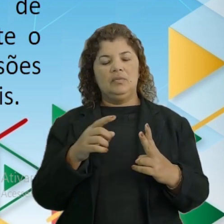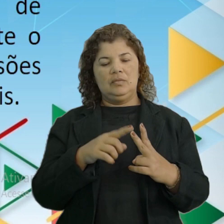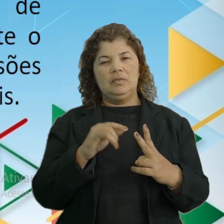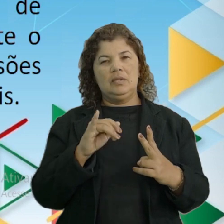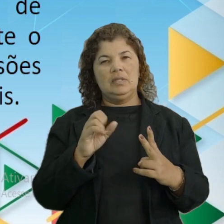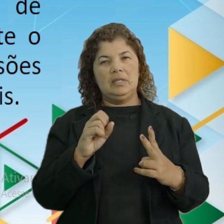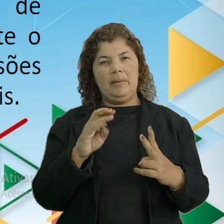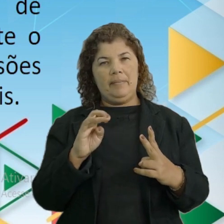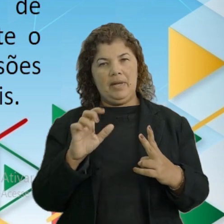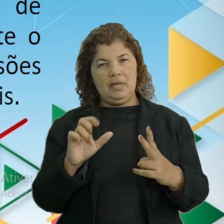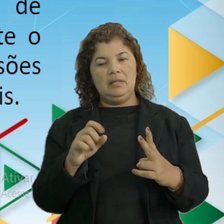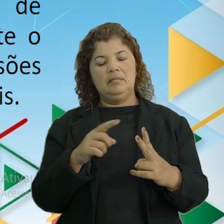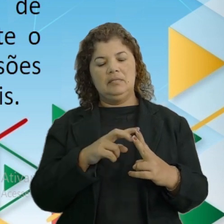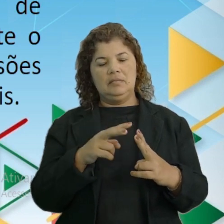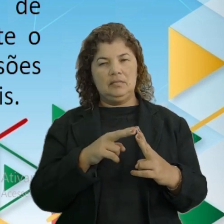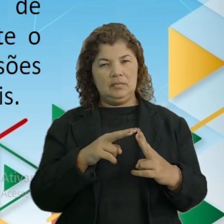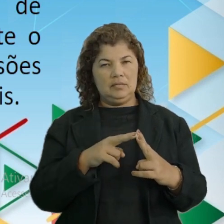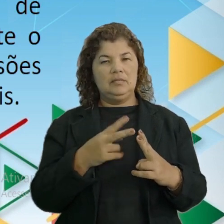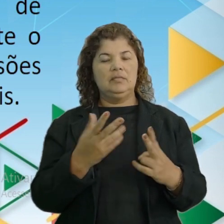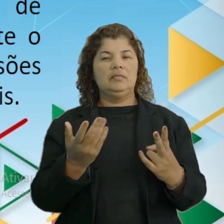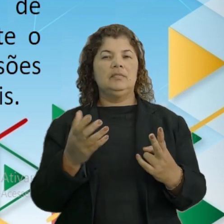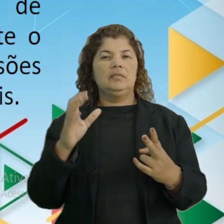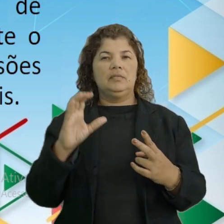da sua influência.